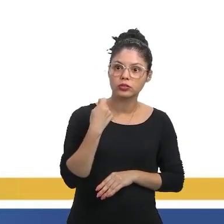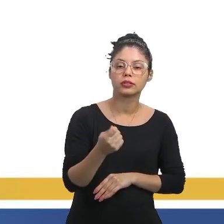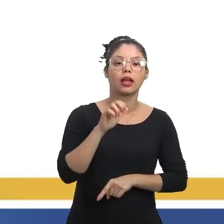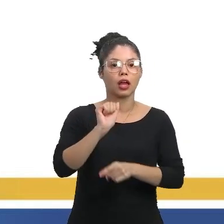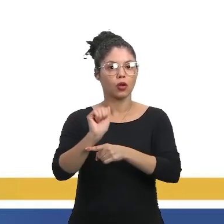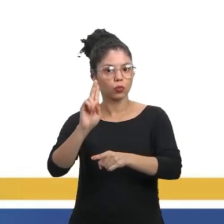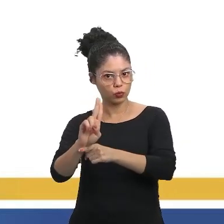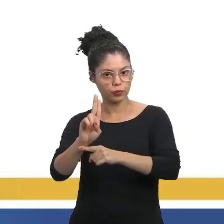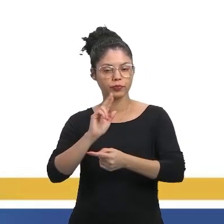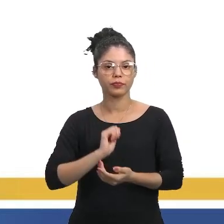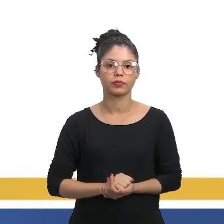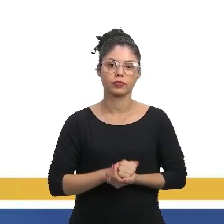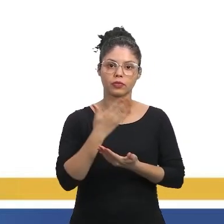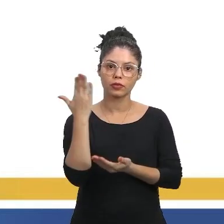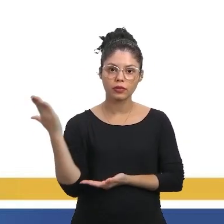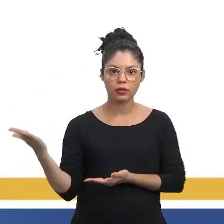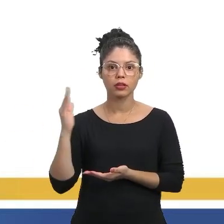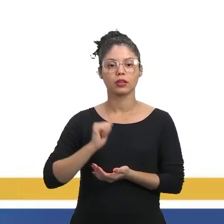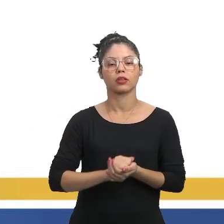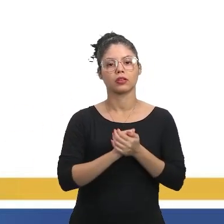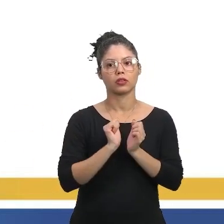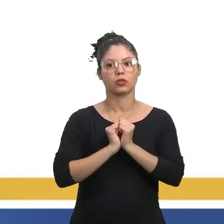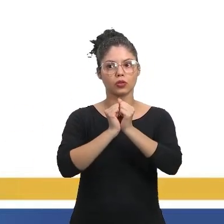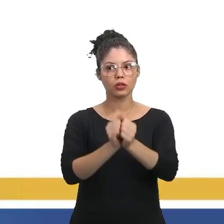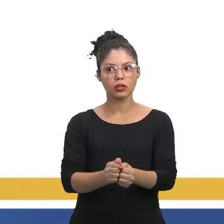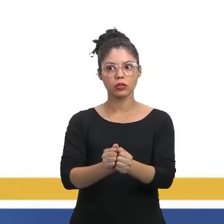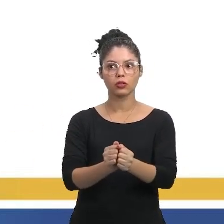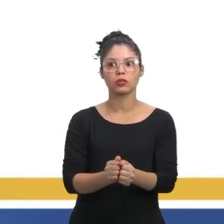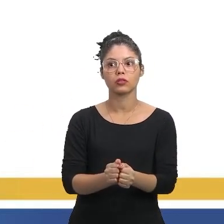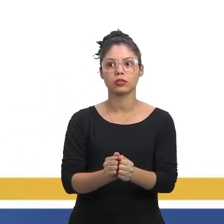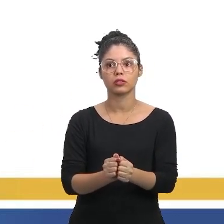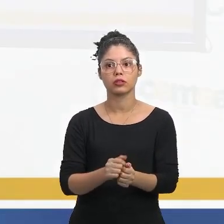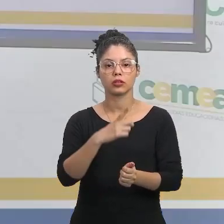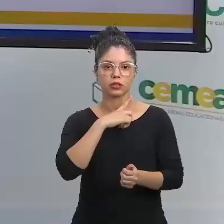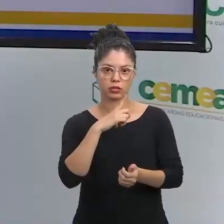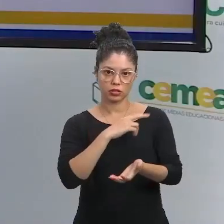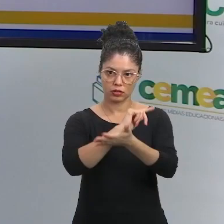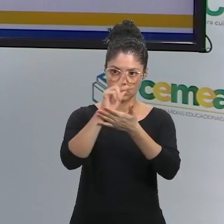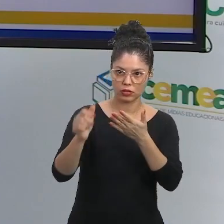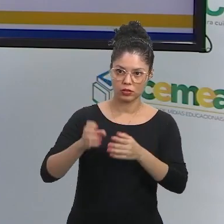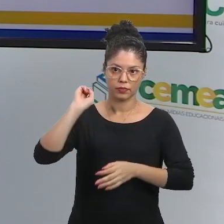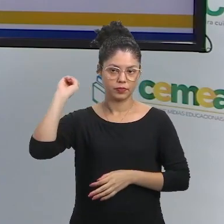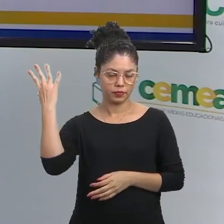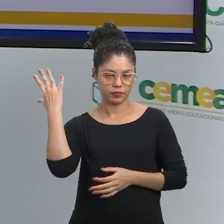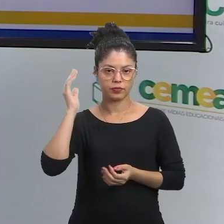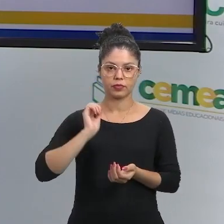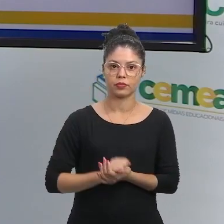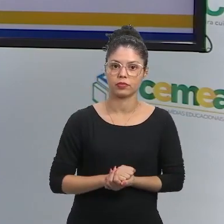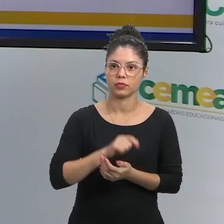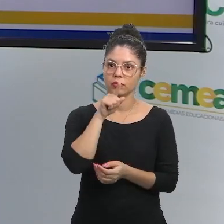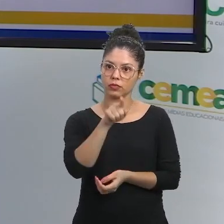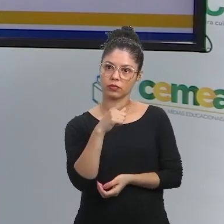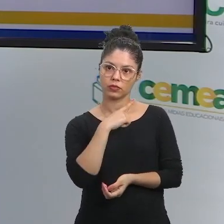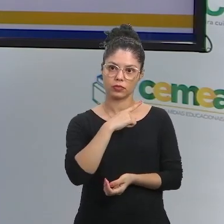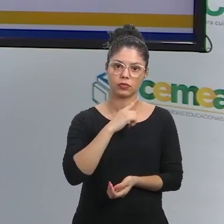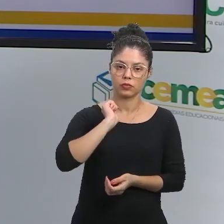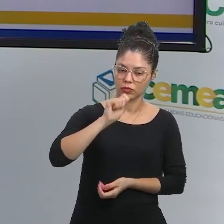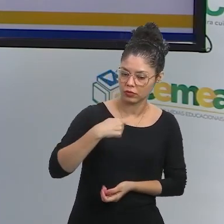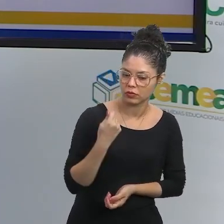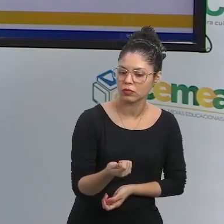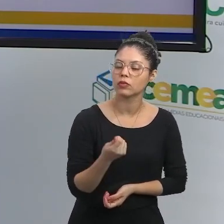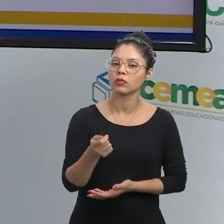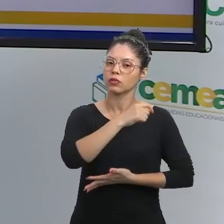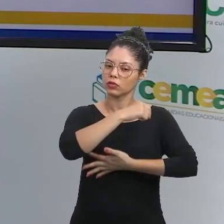AU. Então aqui, pessoal, acompanha comigo. Existem casos que vocês vão ter a simbologia